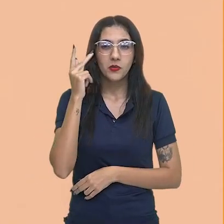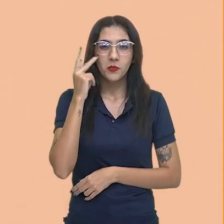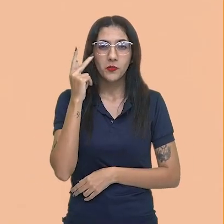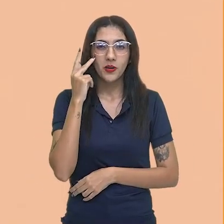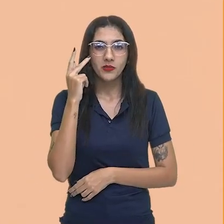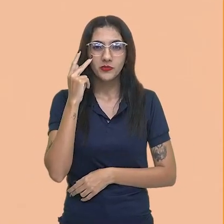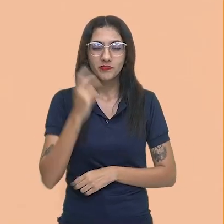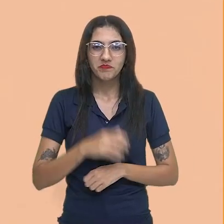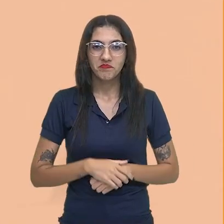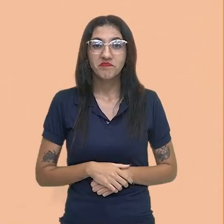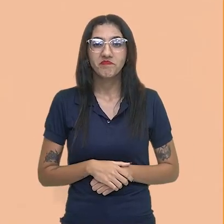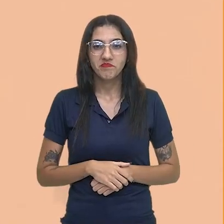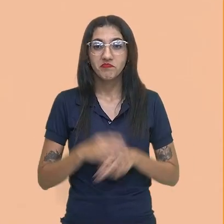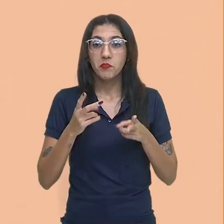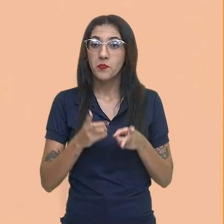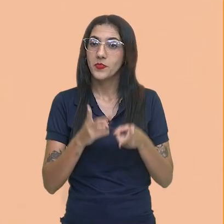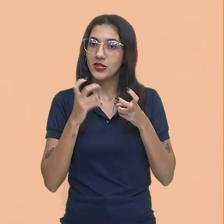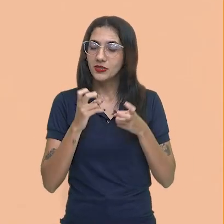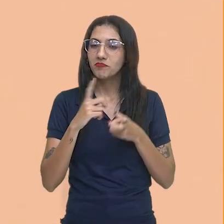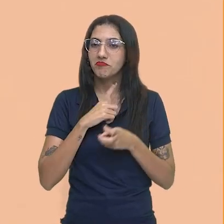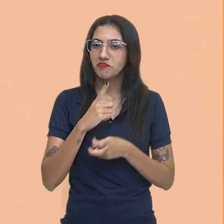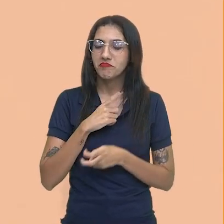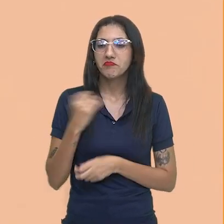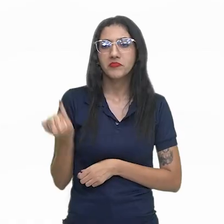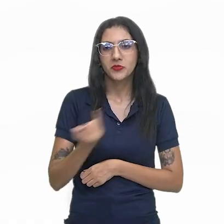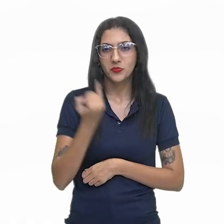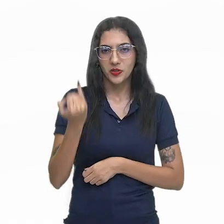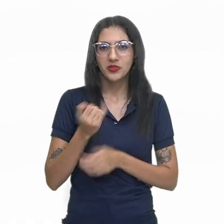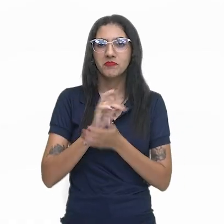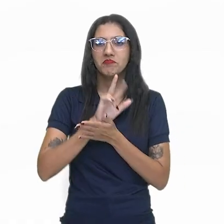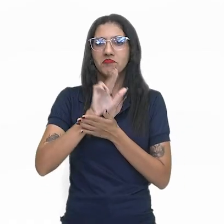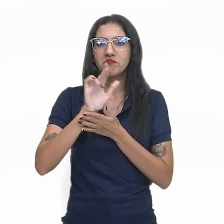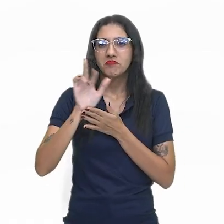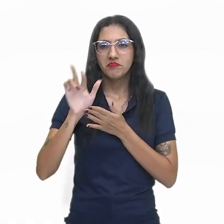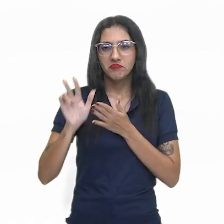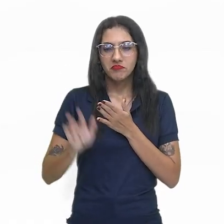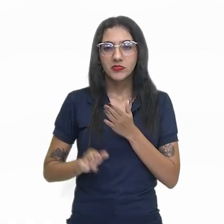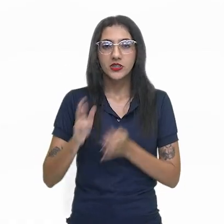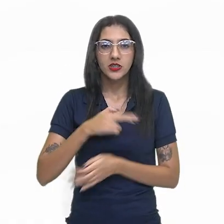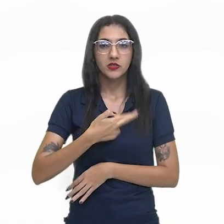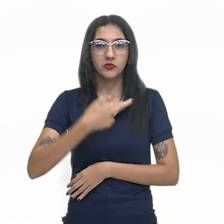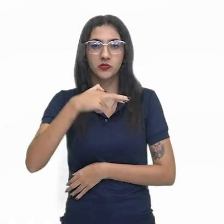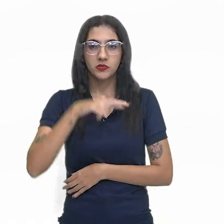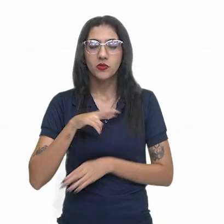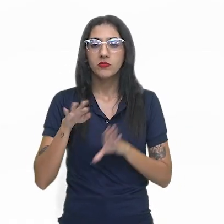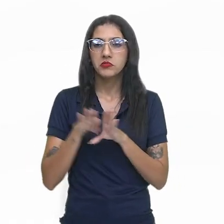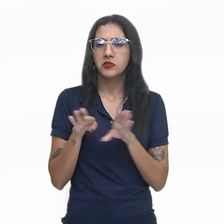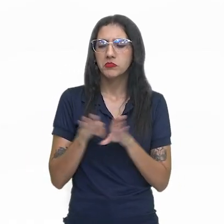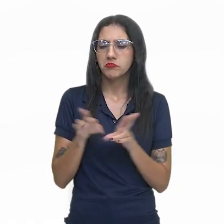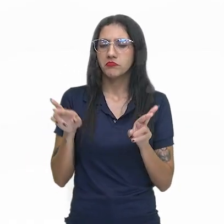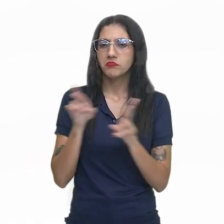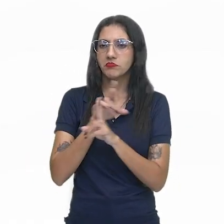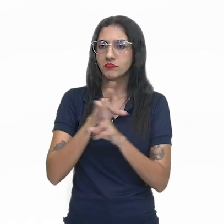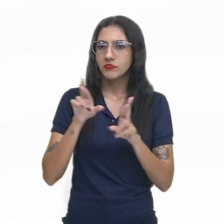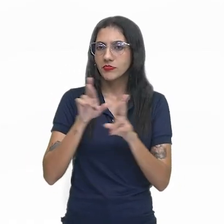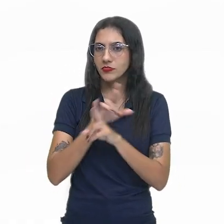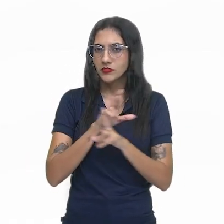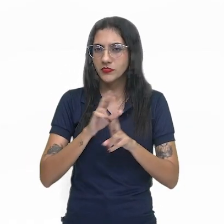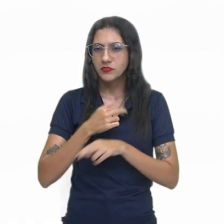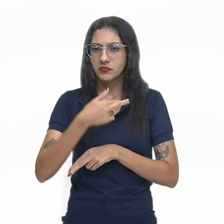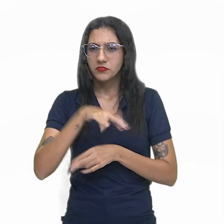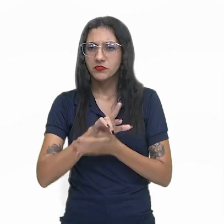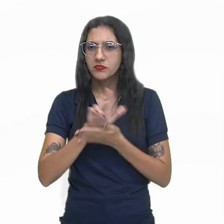o quanto é importante o pluralismo religioso e o diálogo interreligioso. É por isso que